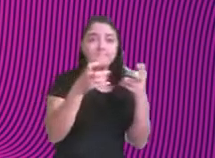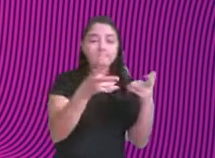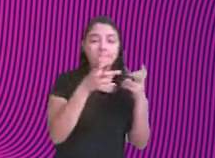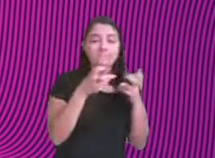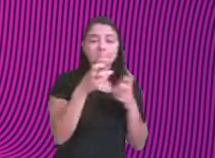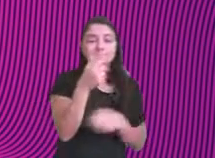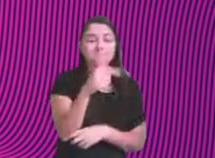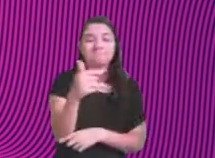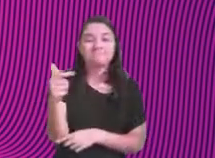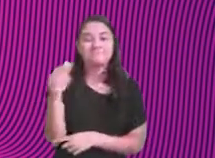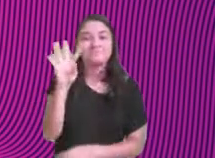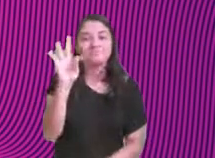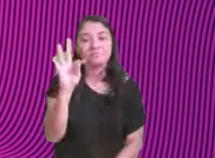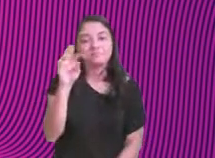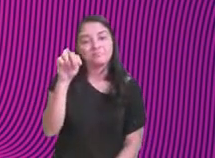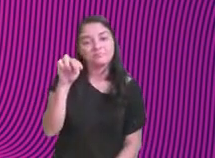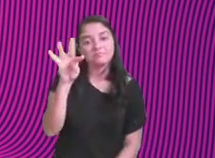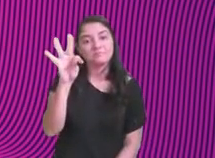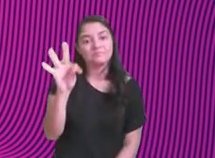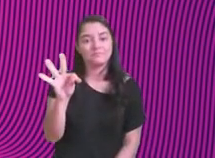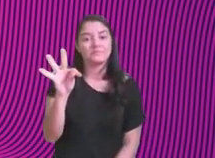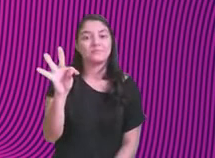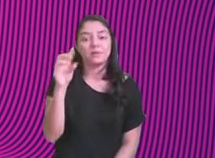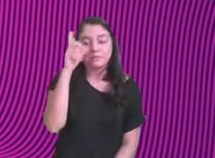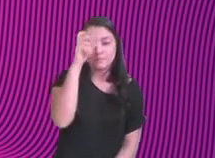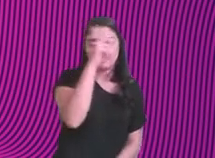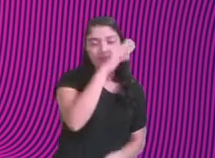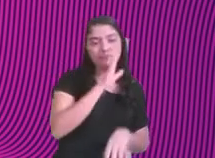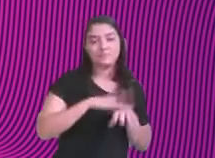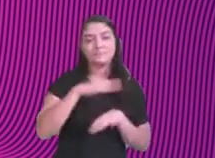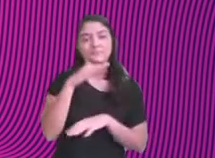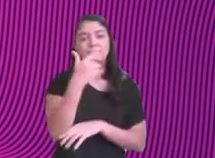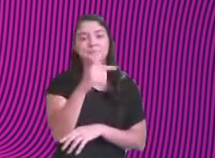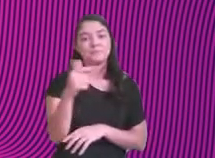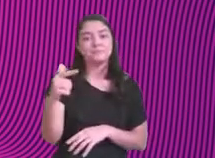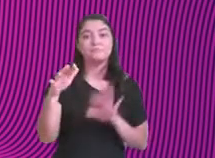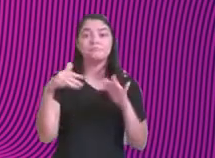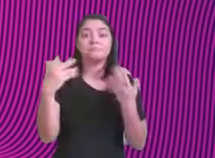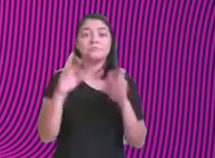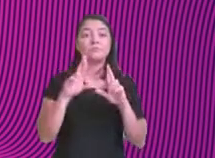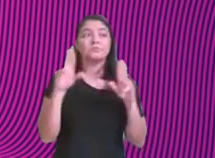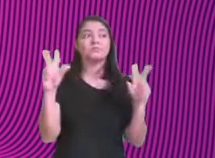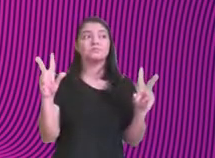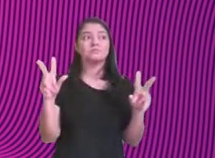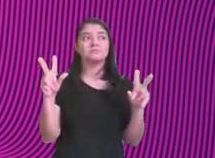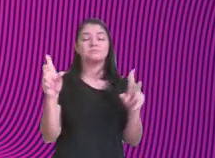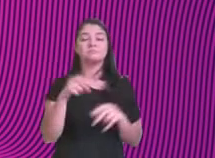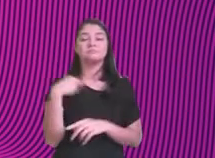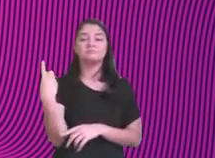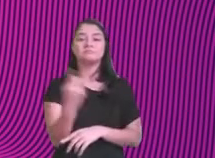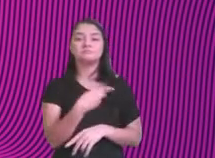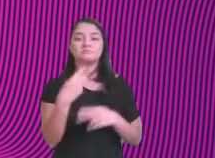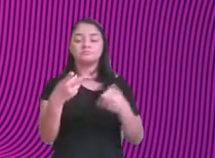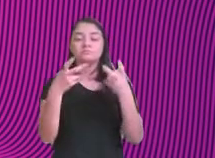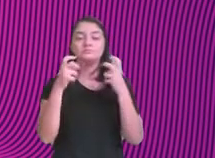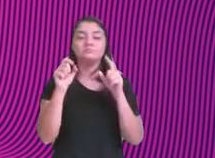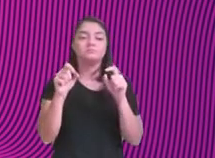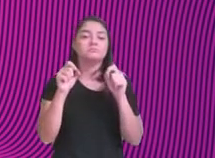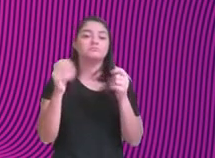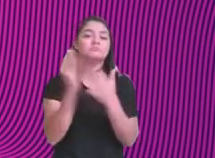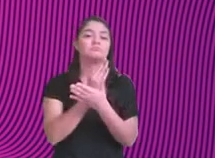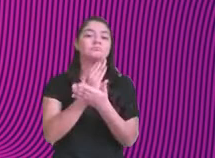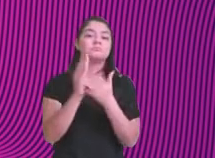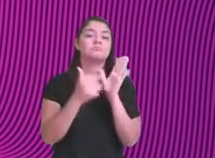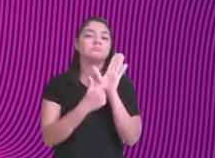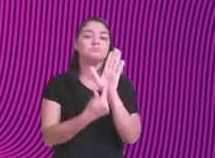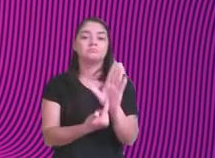ter uma maior dificuldade, né? Pelo contrário, como eu vi boas respostas, então eu acho que